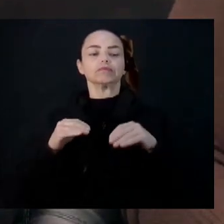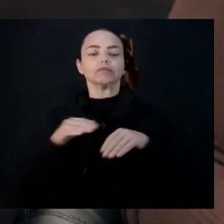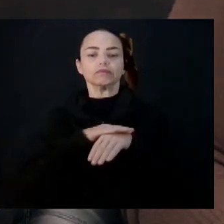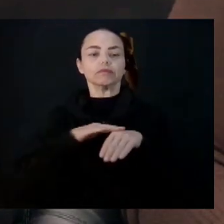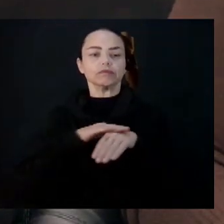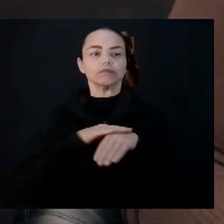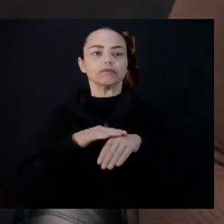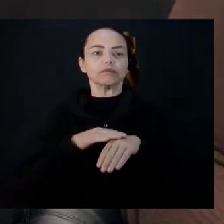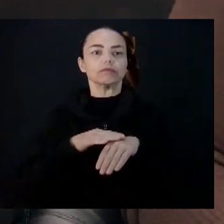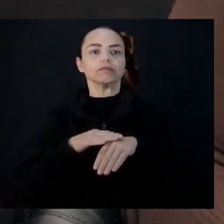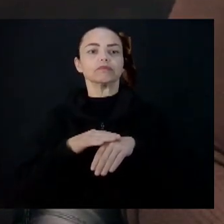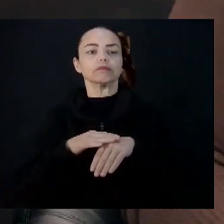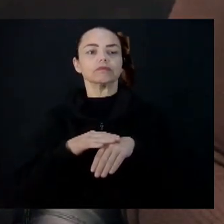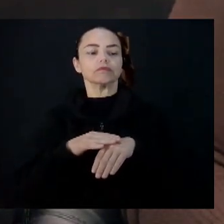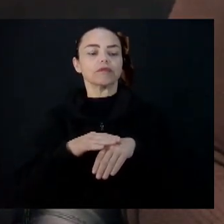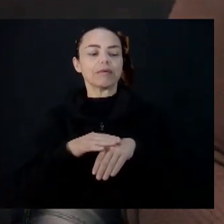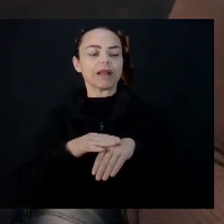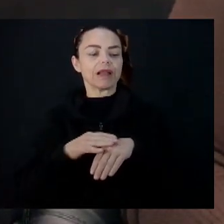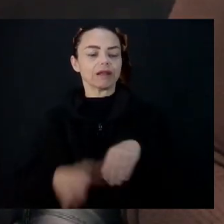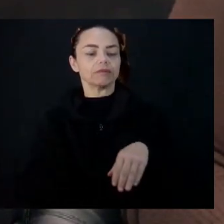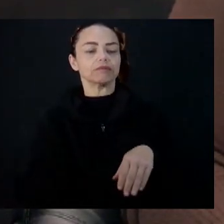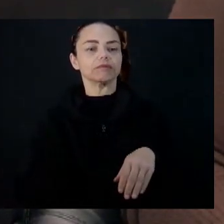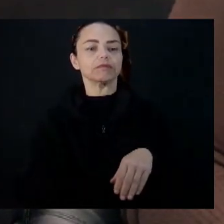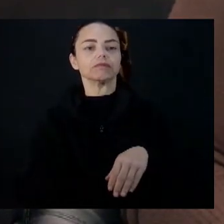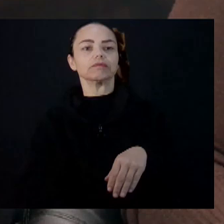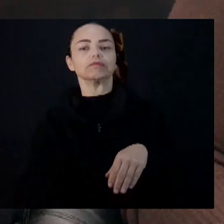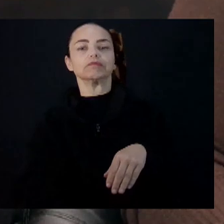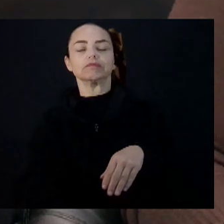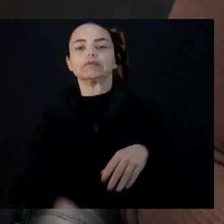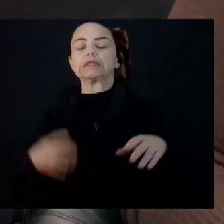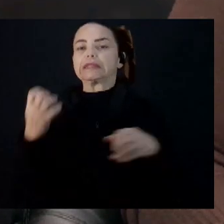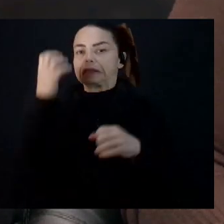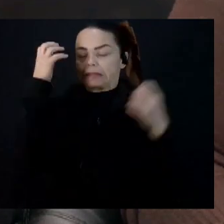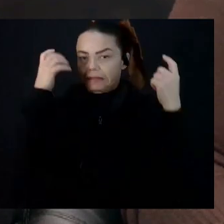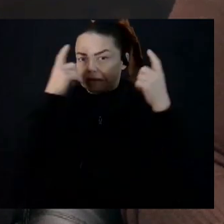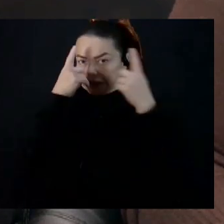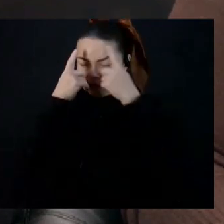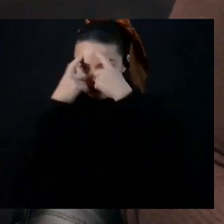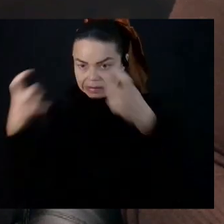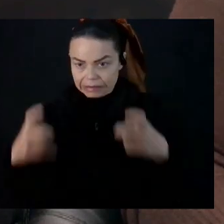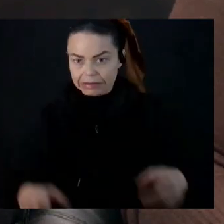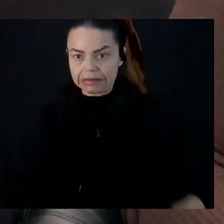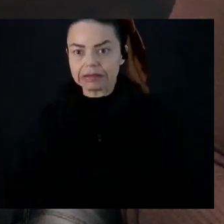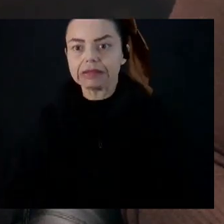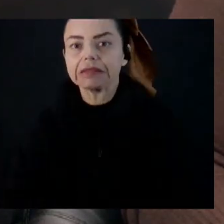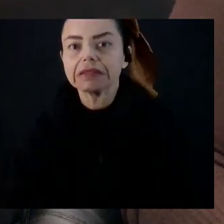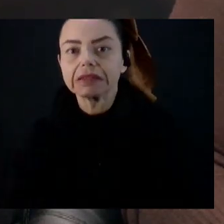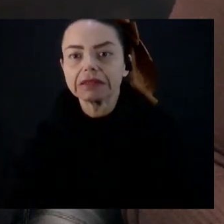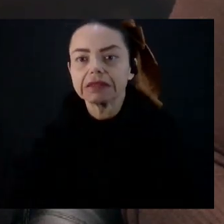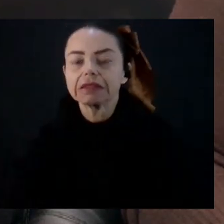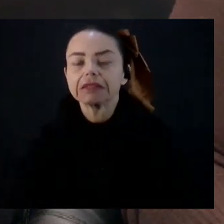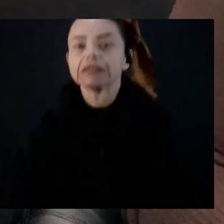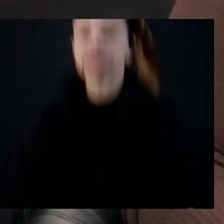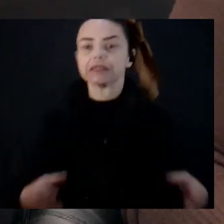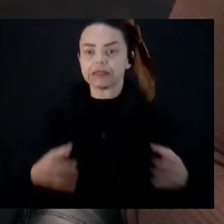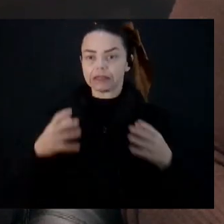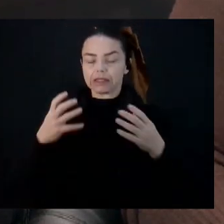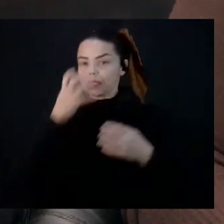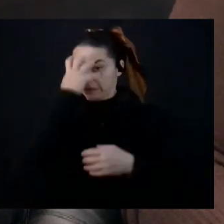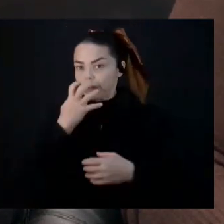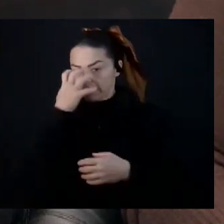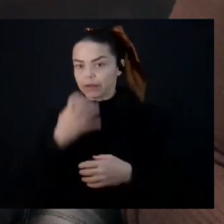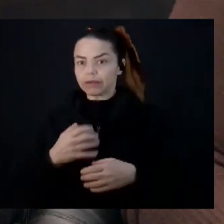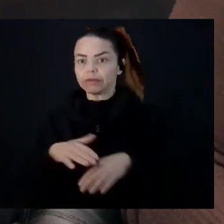adolescente que começa a ficar mais agressivo, então é um momento de começar a observar. E conversar, aproximar, trazer mais